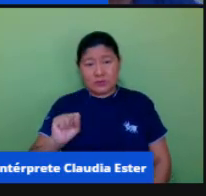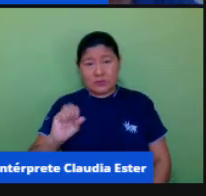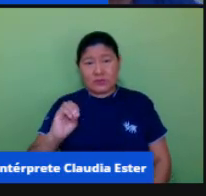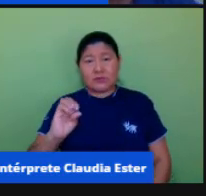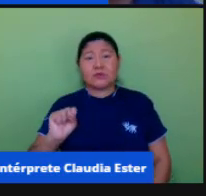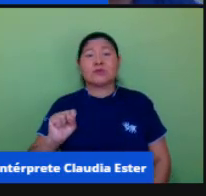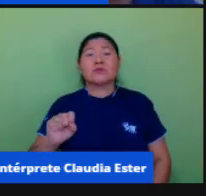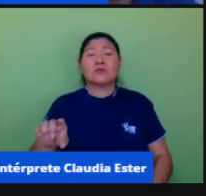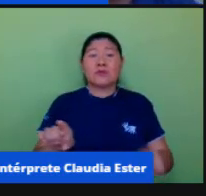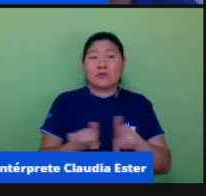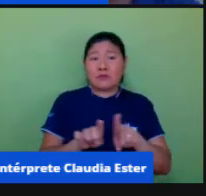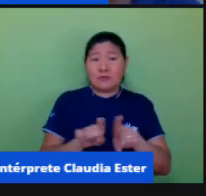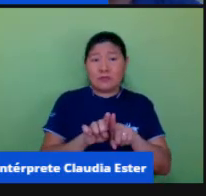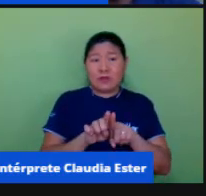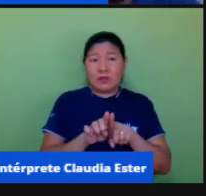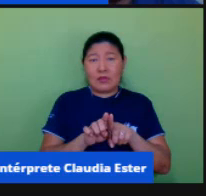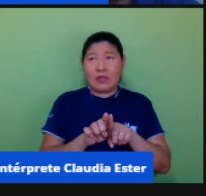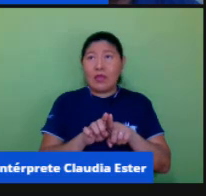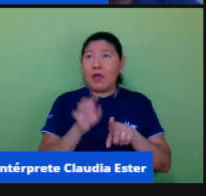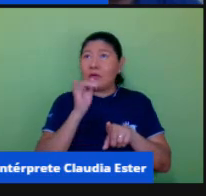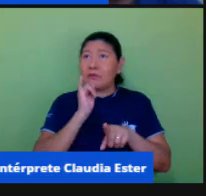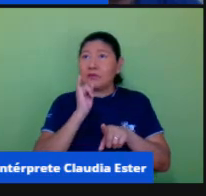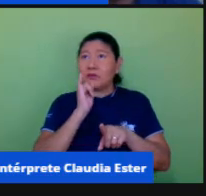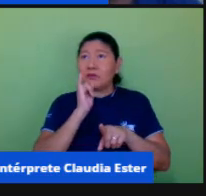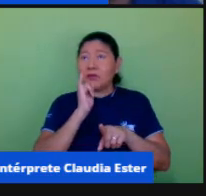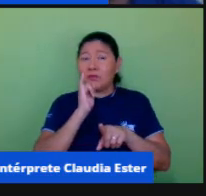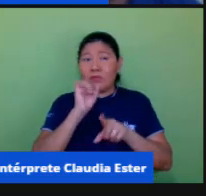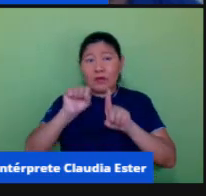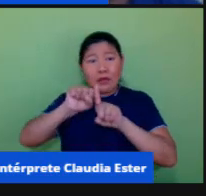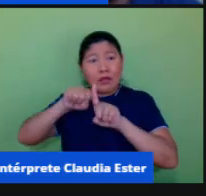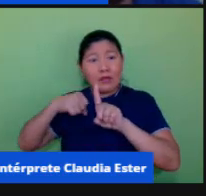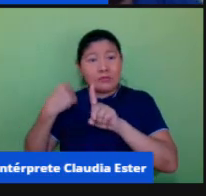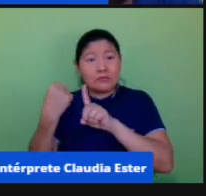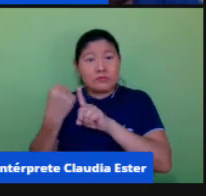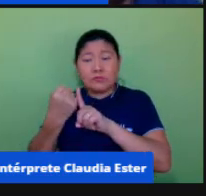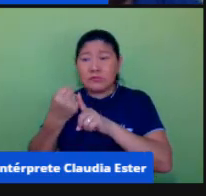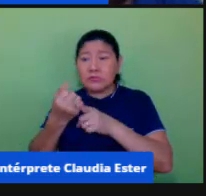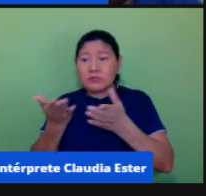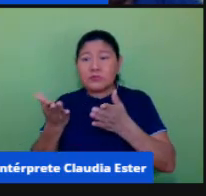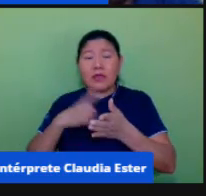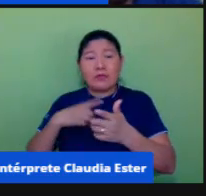casos da sociedade que foram a júri, e os jurados tiveram que